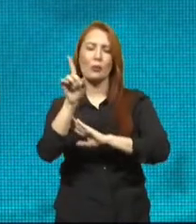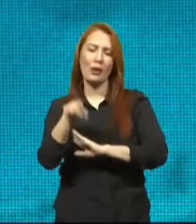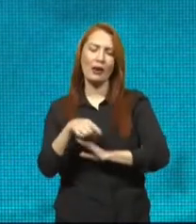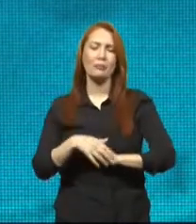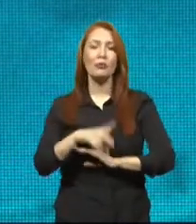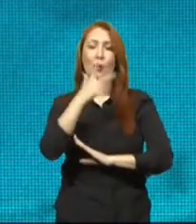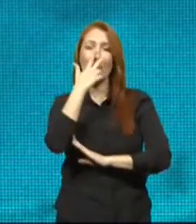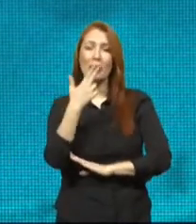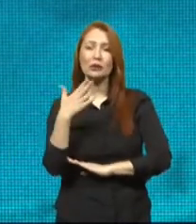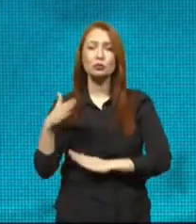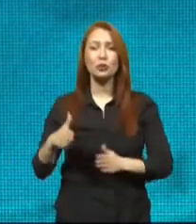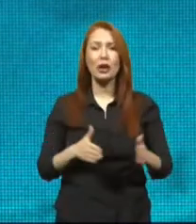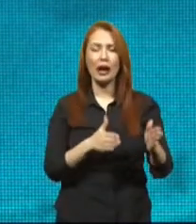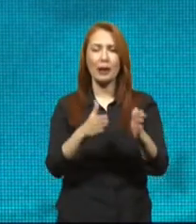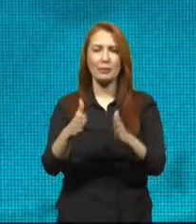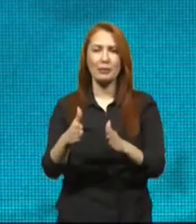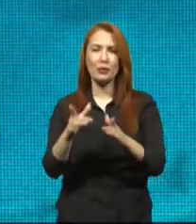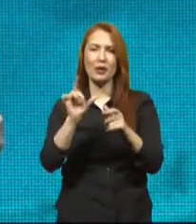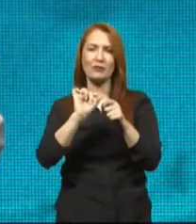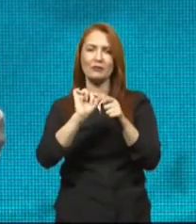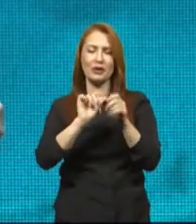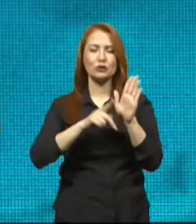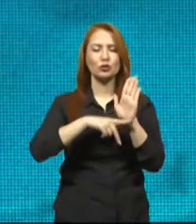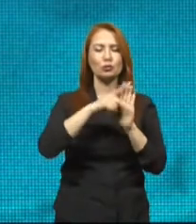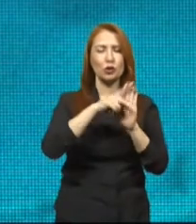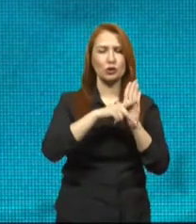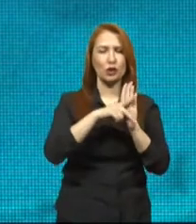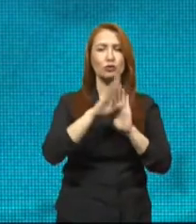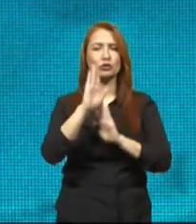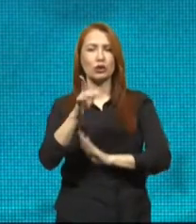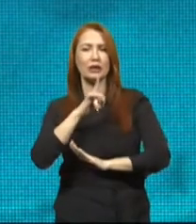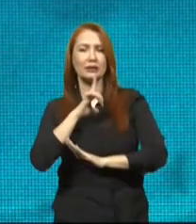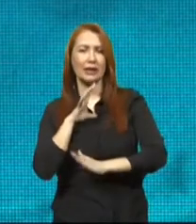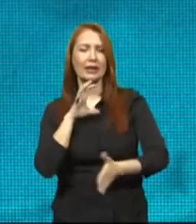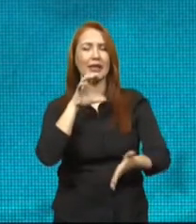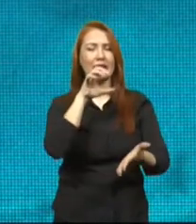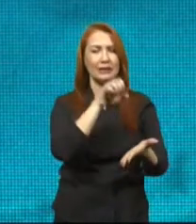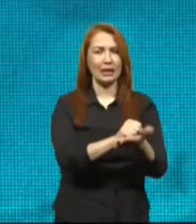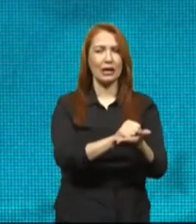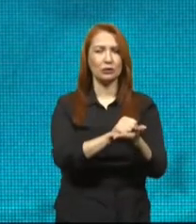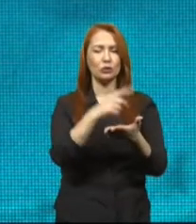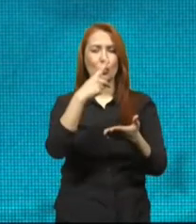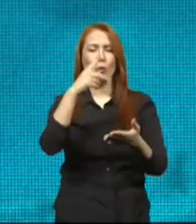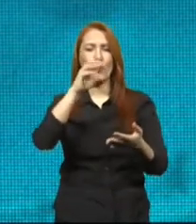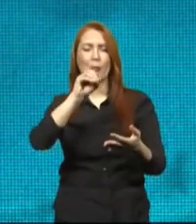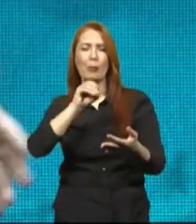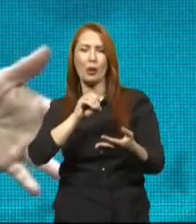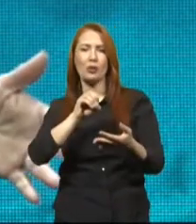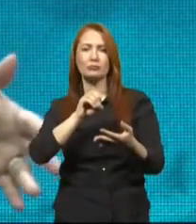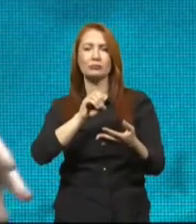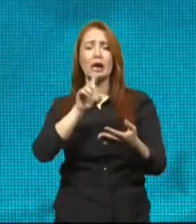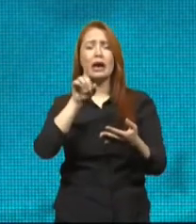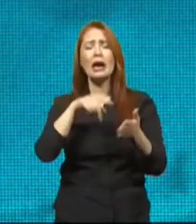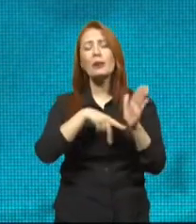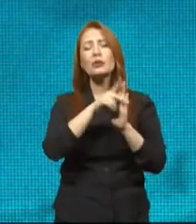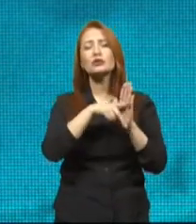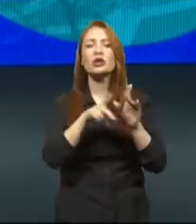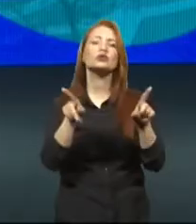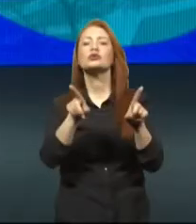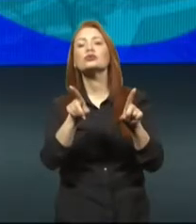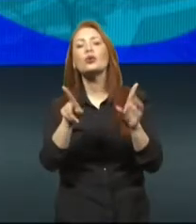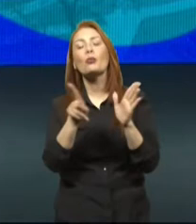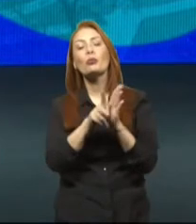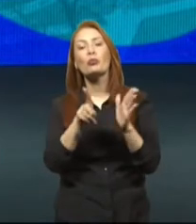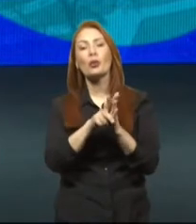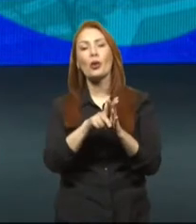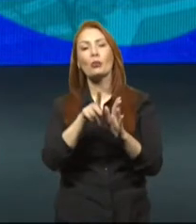o mesmo processo que seguem os projetos que estão já cadastrados no pró-social. Ou seja, projetos de assistência social. Isso, que são ou projetos... Ou seja, fica a